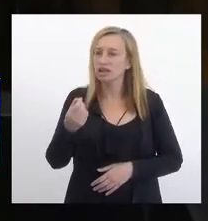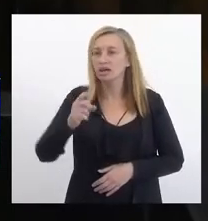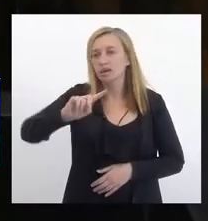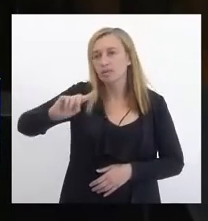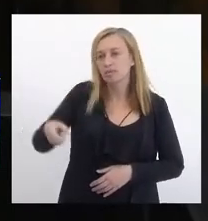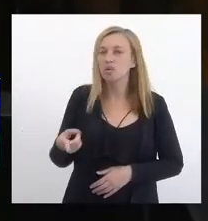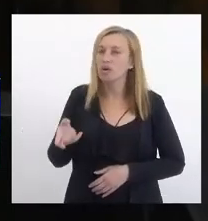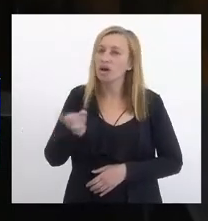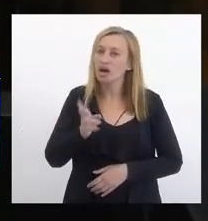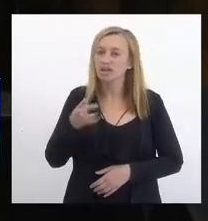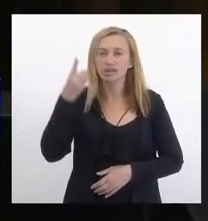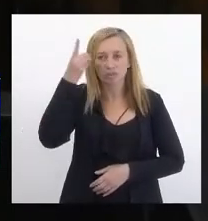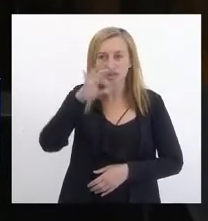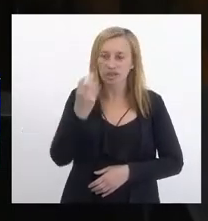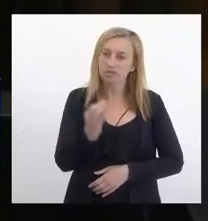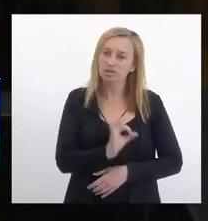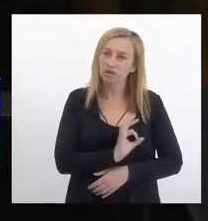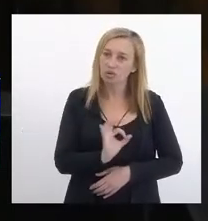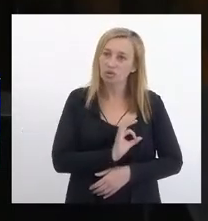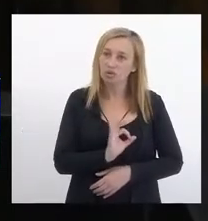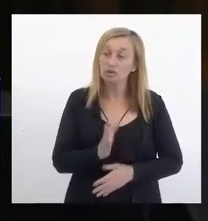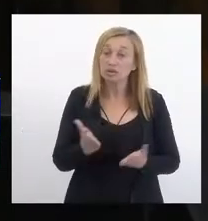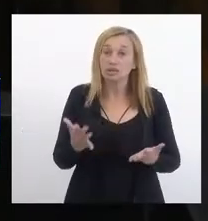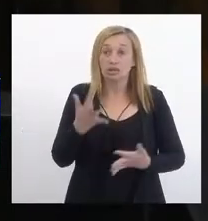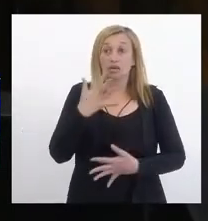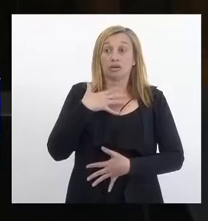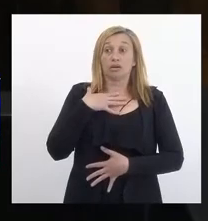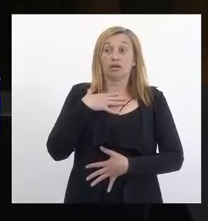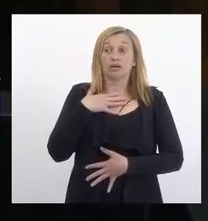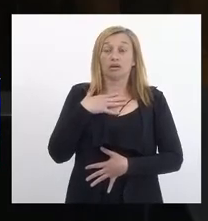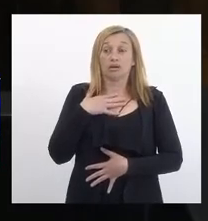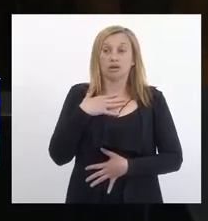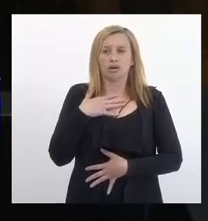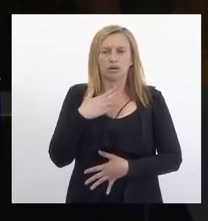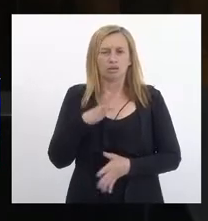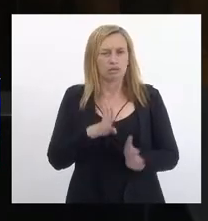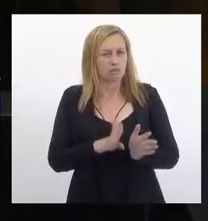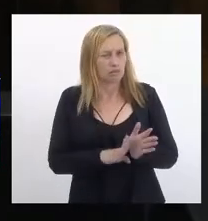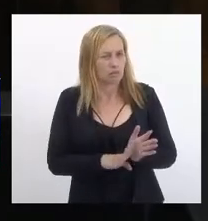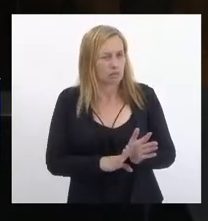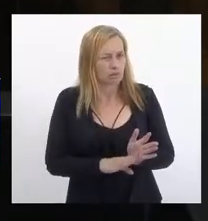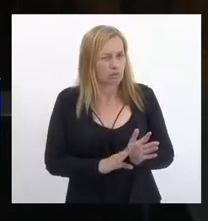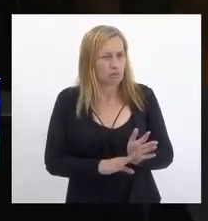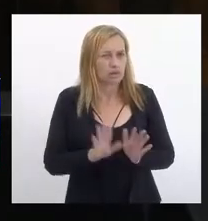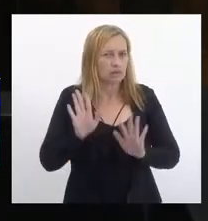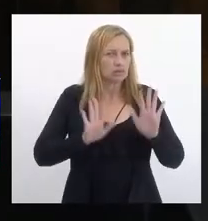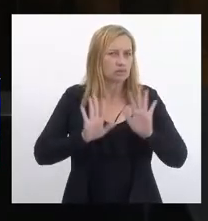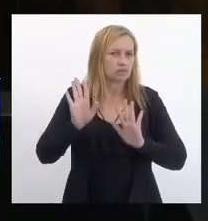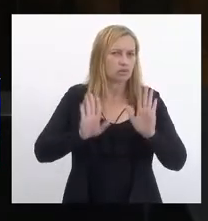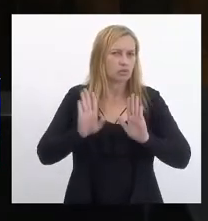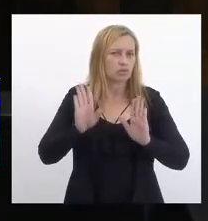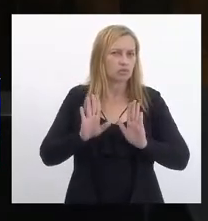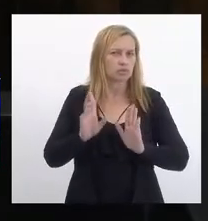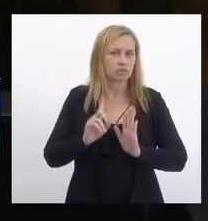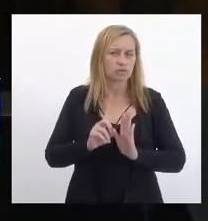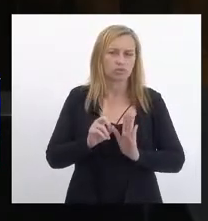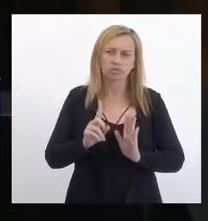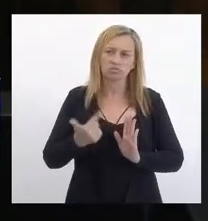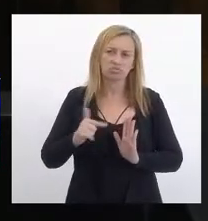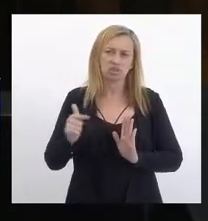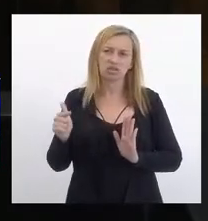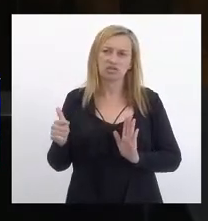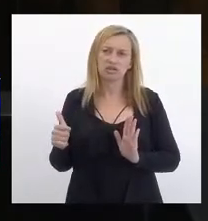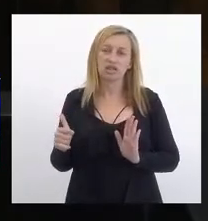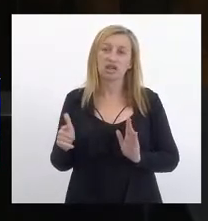R$ 290 mil, deputada Marta Rocha. E o impressionante é que, além da dispensa de licitação, é